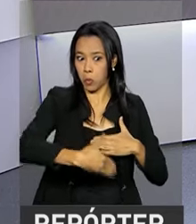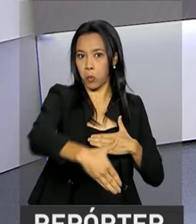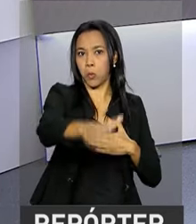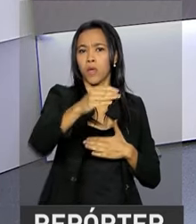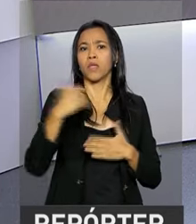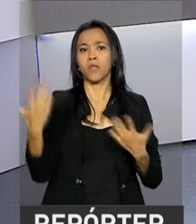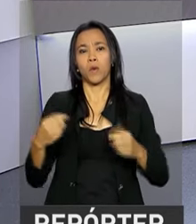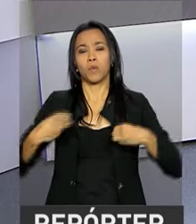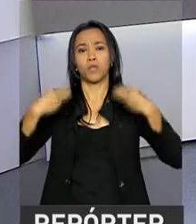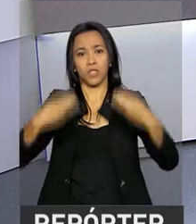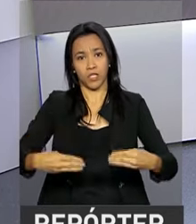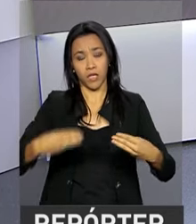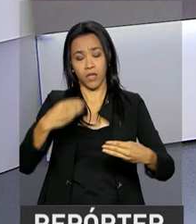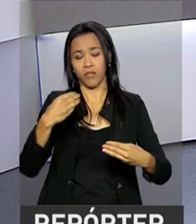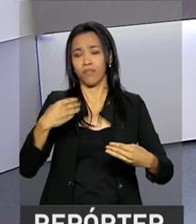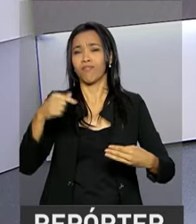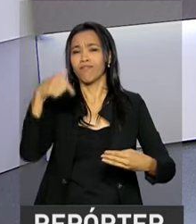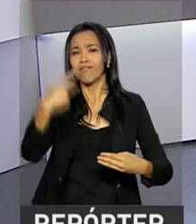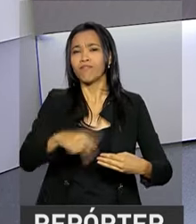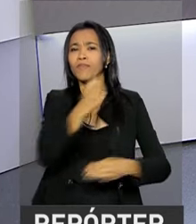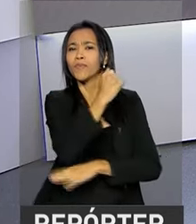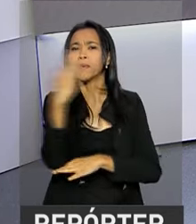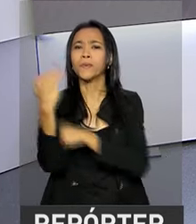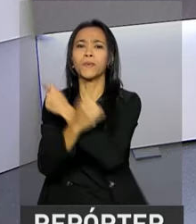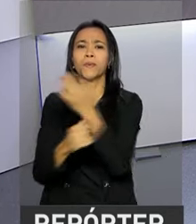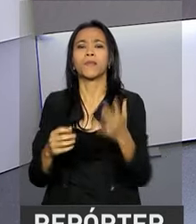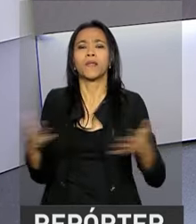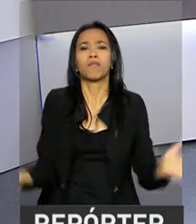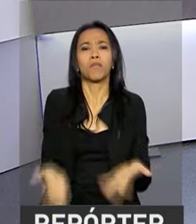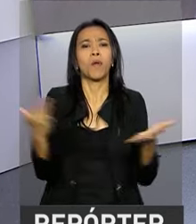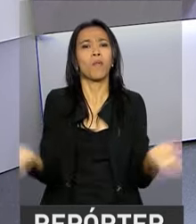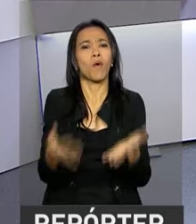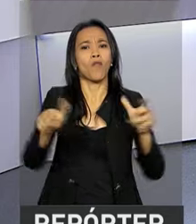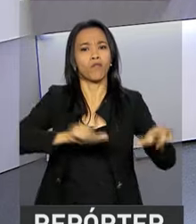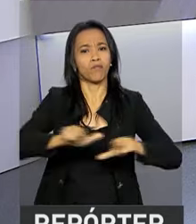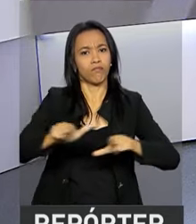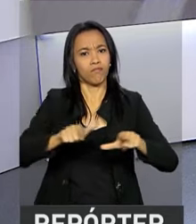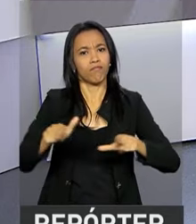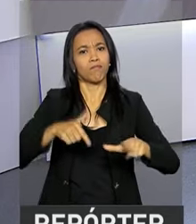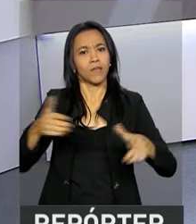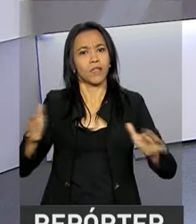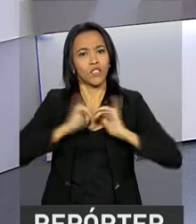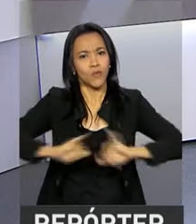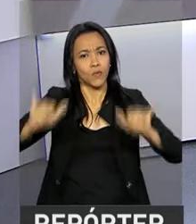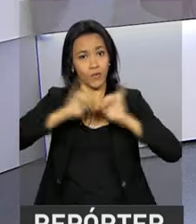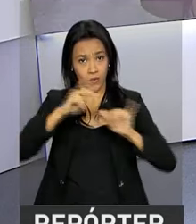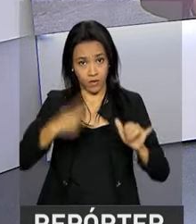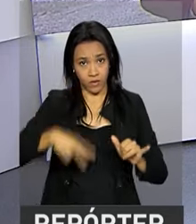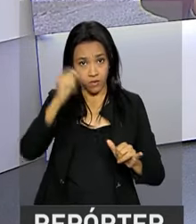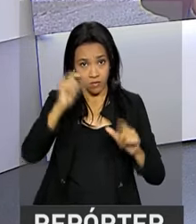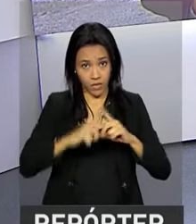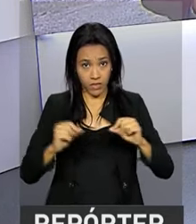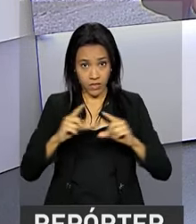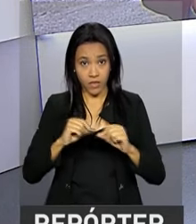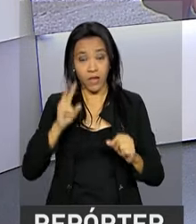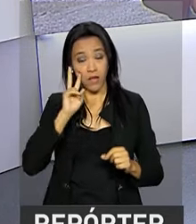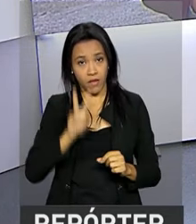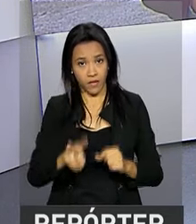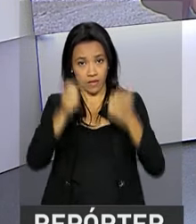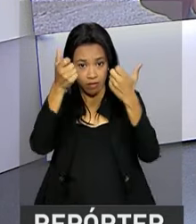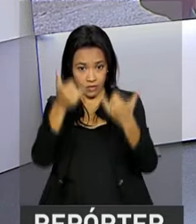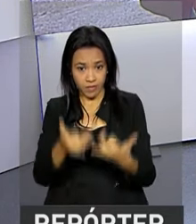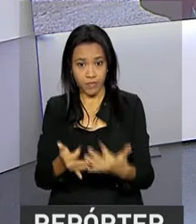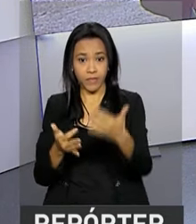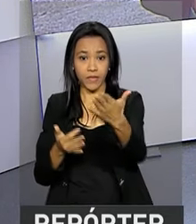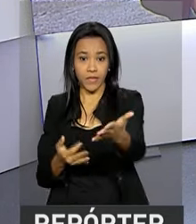ambiente promove o encontro aqui em Brasília e que tem quem tem as informações ao vivo pra gente a repórter Gabriela Noronha que está lá no